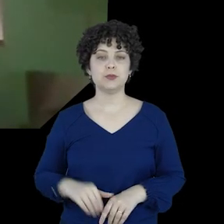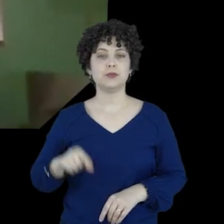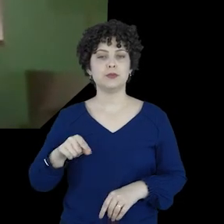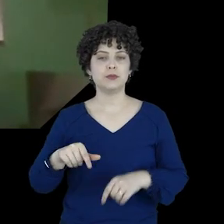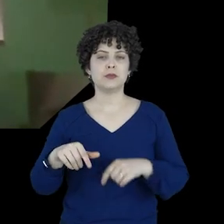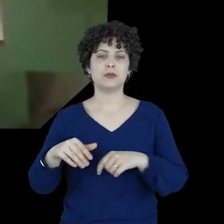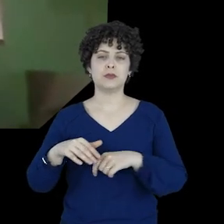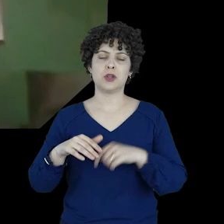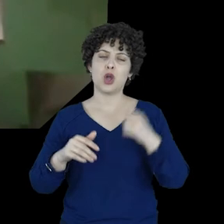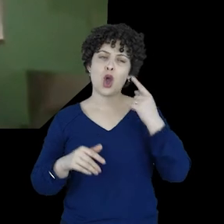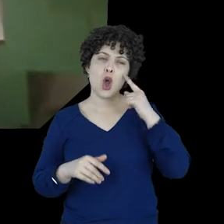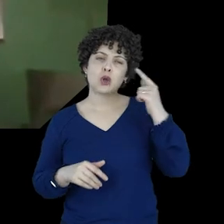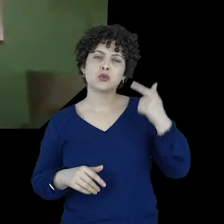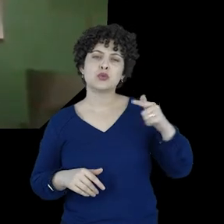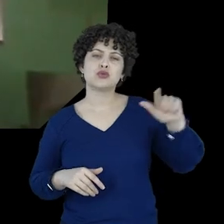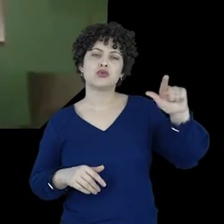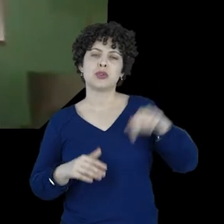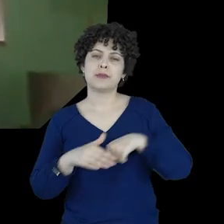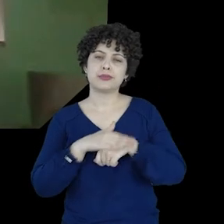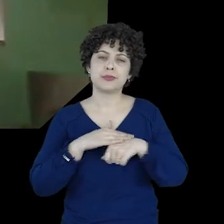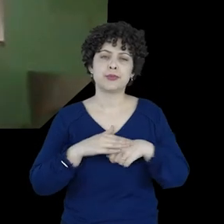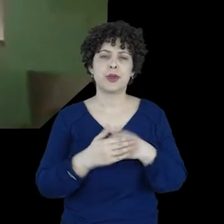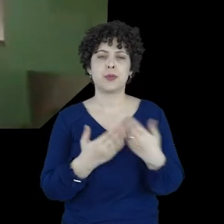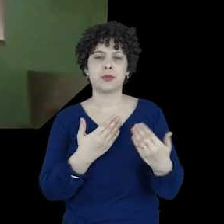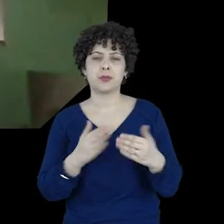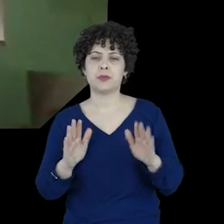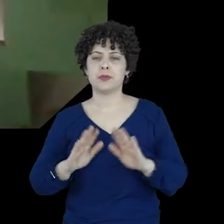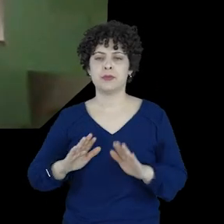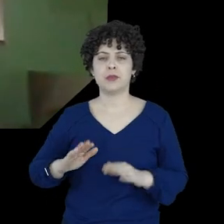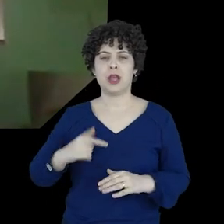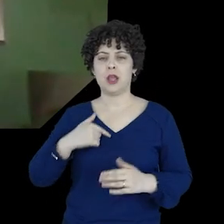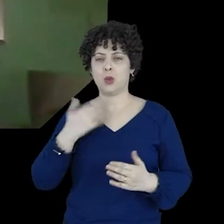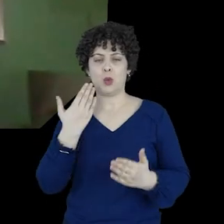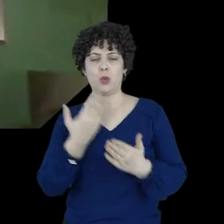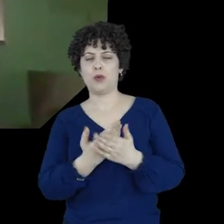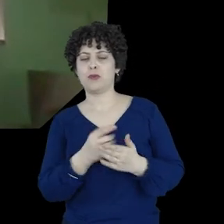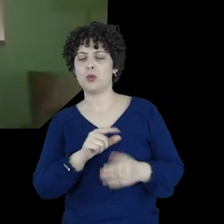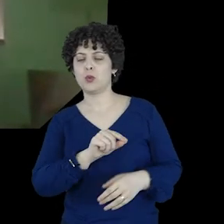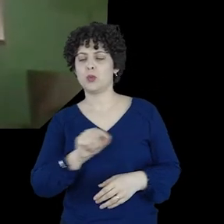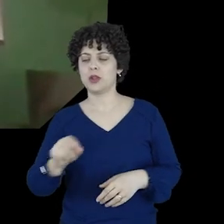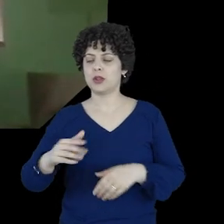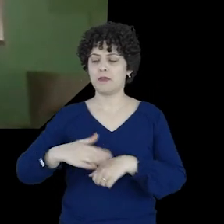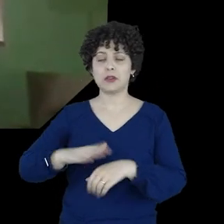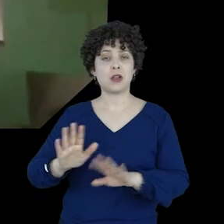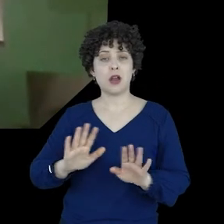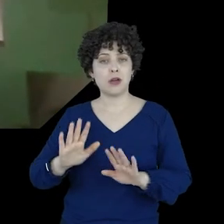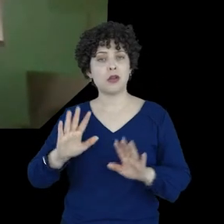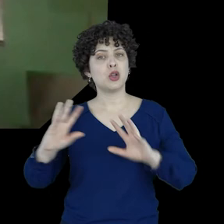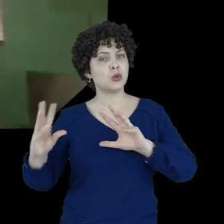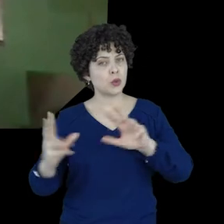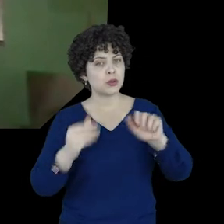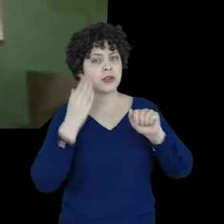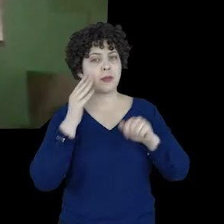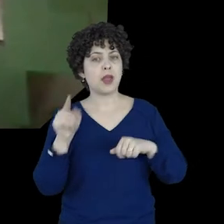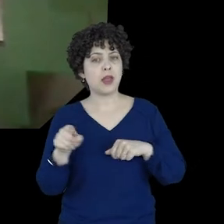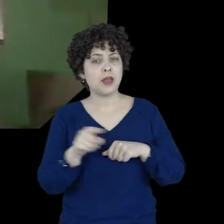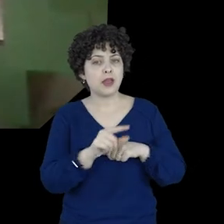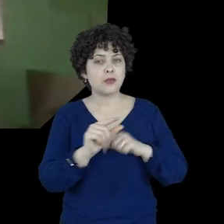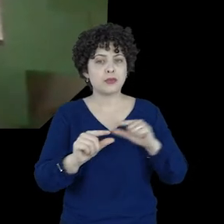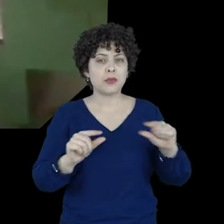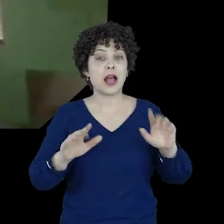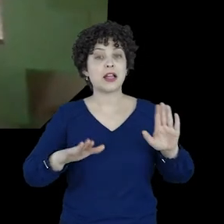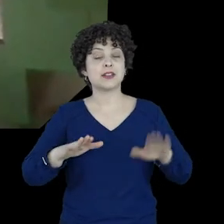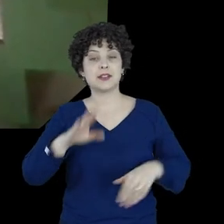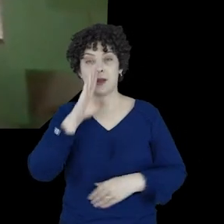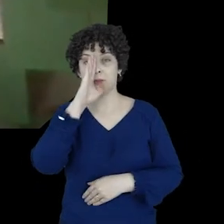isso é uma conversa para um outro dia e não estou dizendo que não confiam no que estão fazendo, mas todos sabemos que elas, às